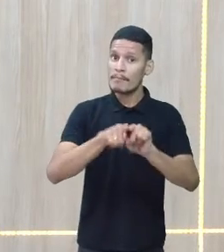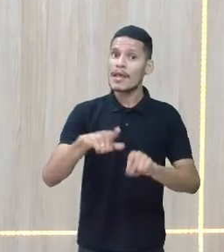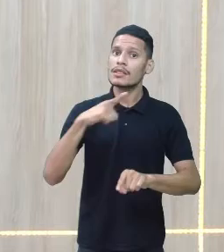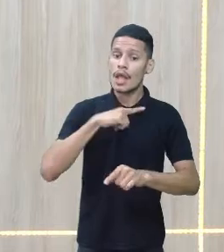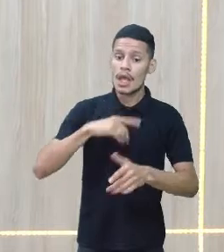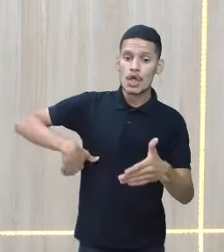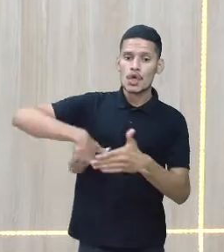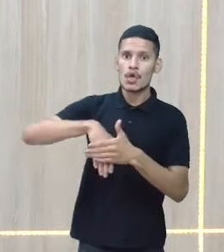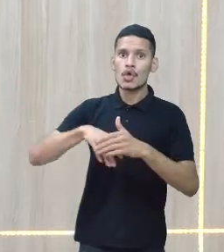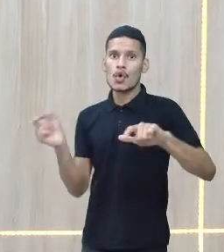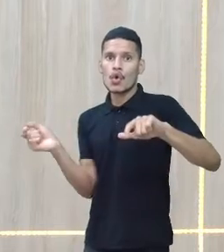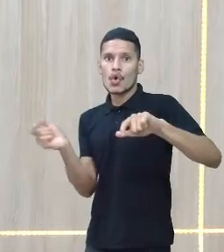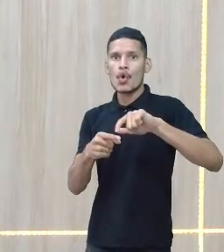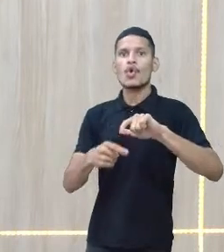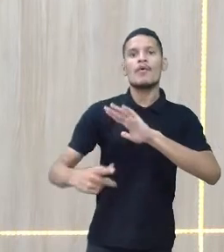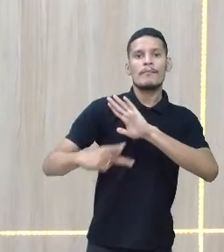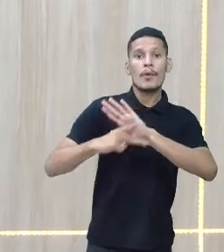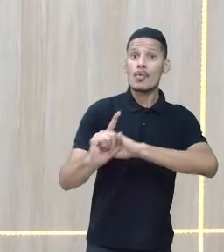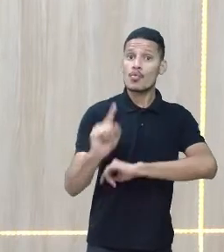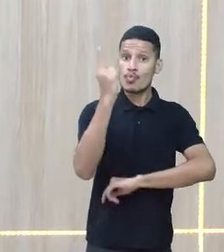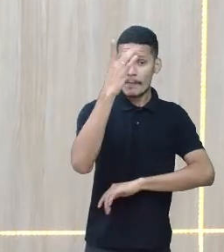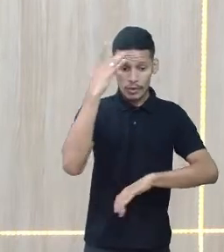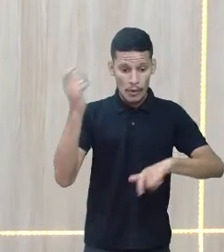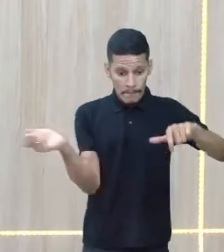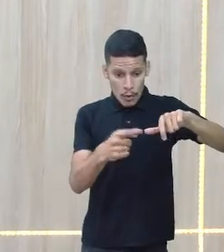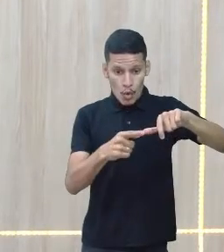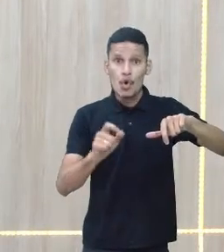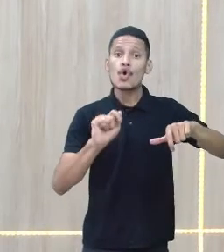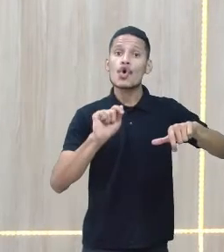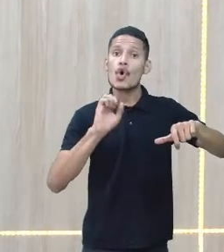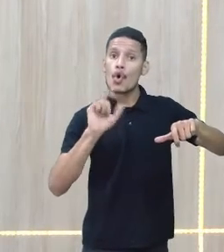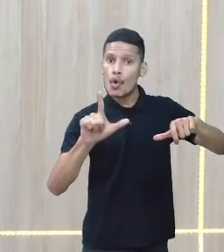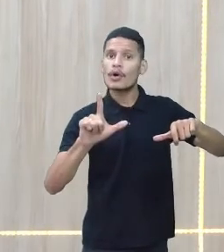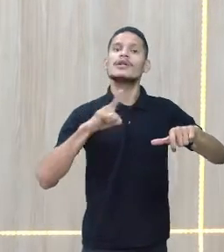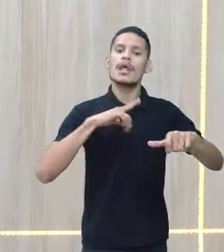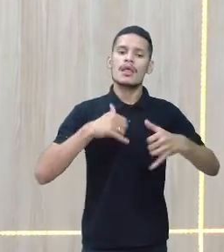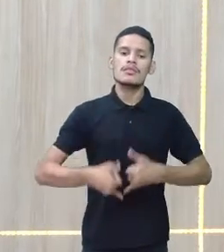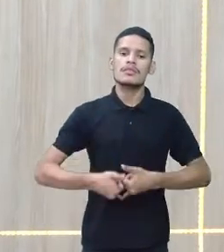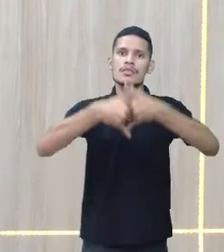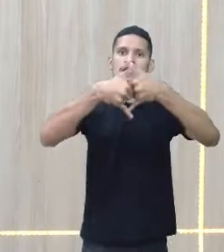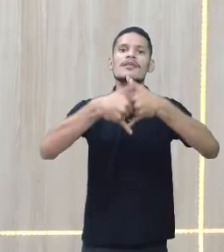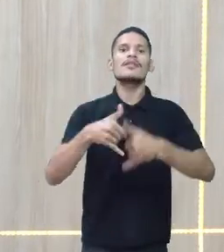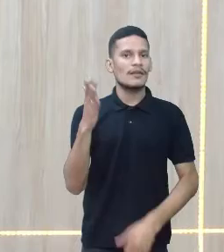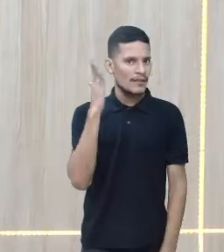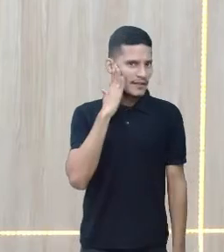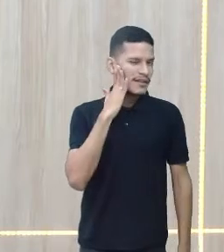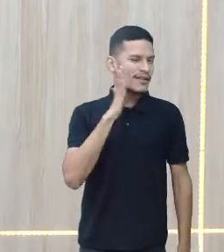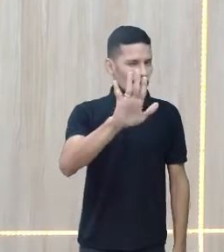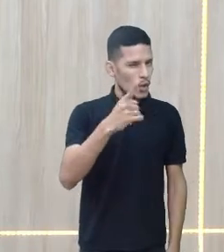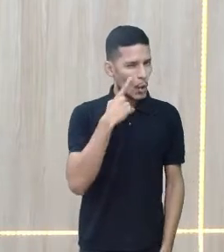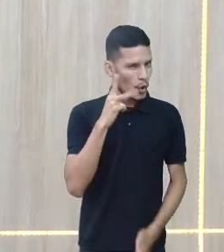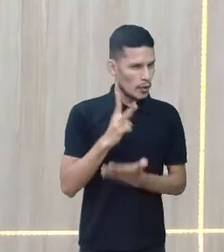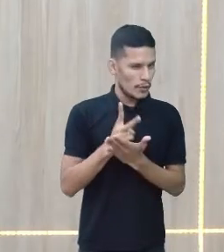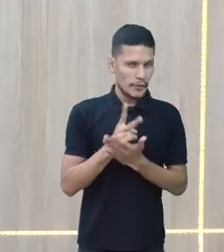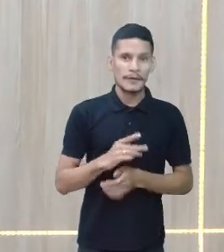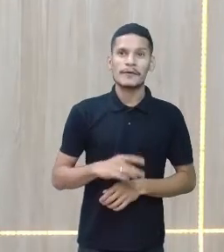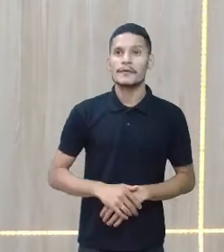o gol. Falar de um pernambucano que fez o gol, que deu o título, viu? Fica aí. Mas vamos